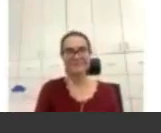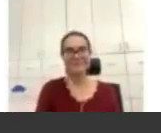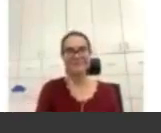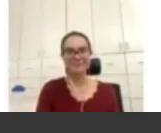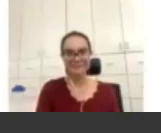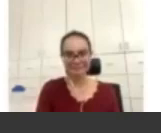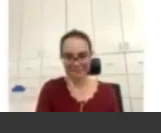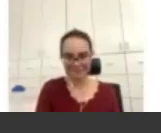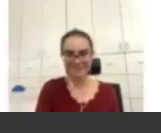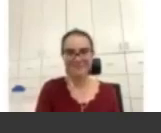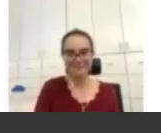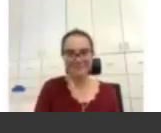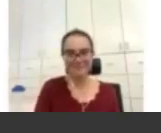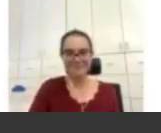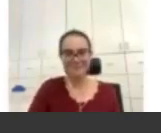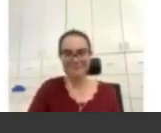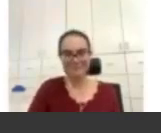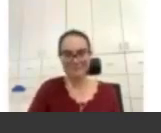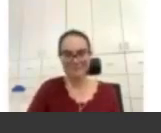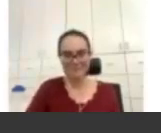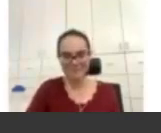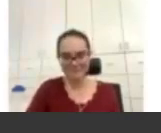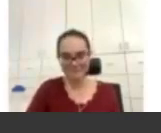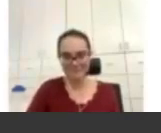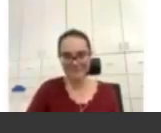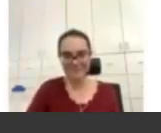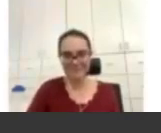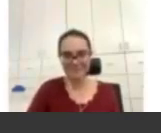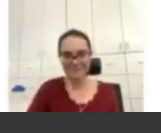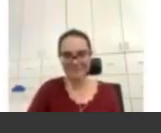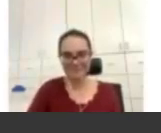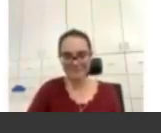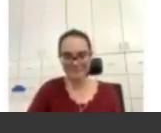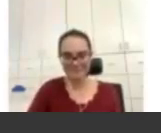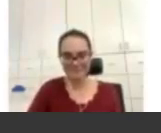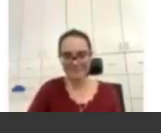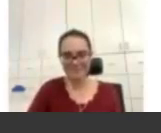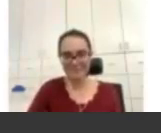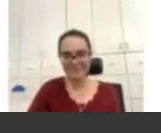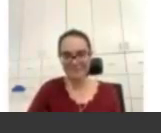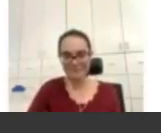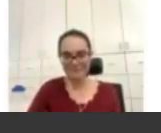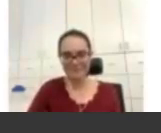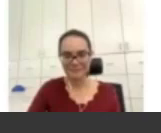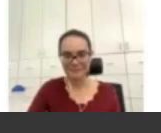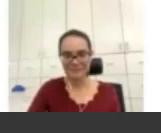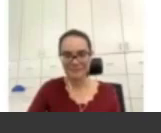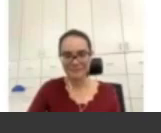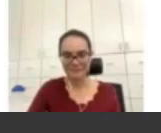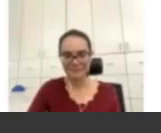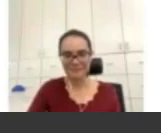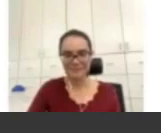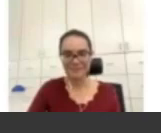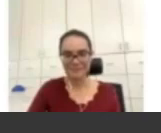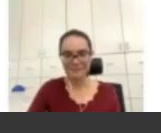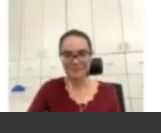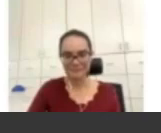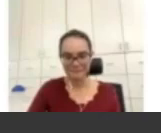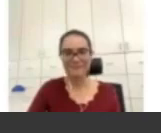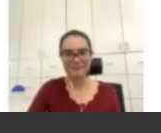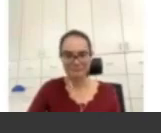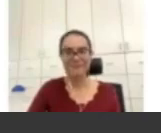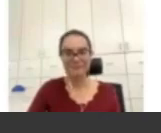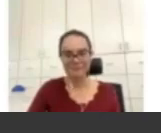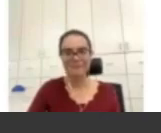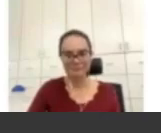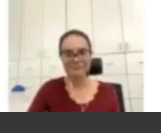eu anotei aqui, em relação a como está ocorrendo o manejo hoje do